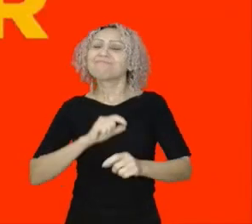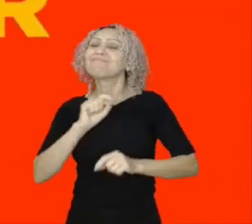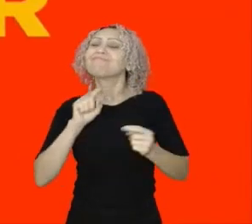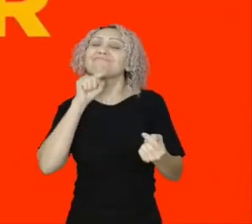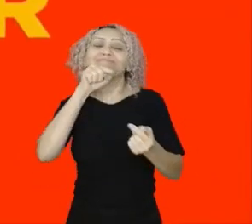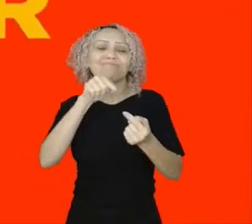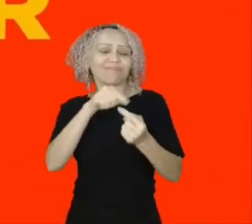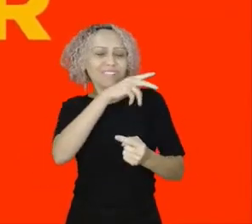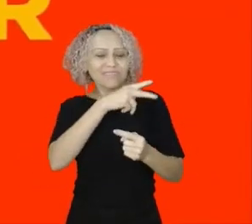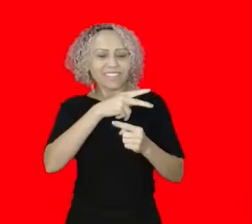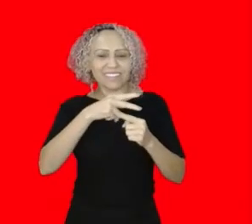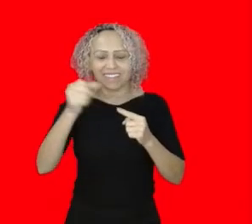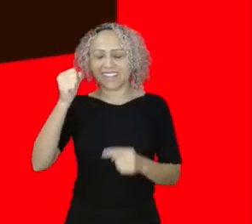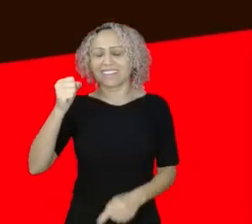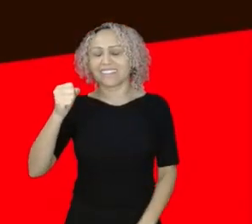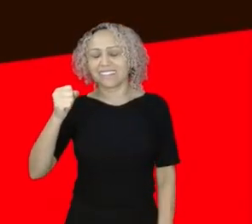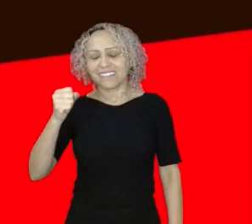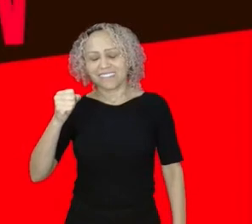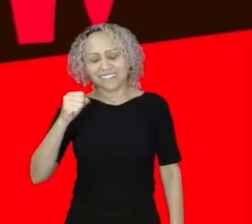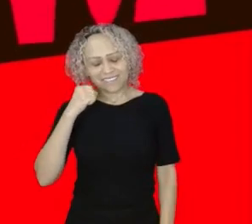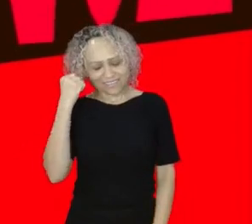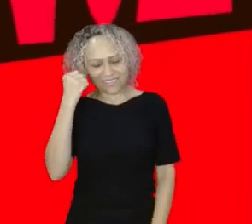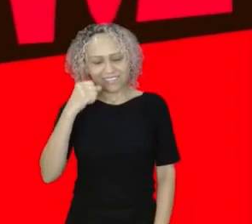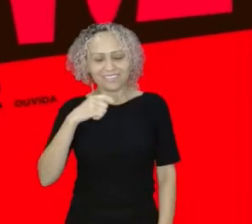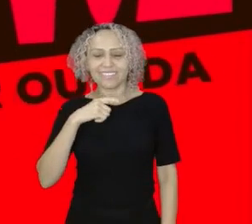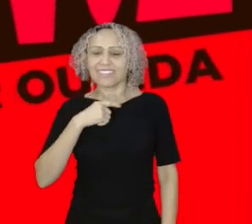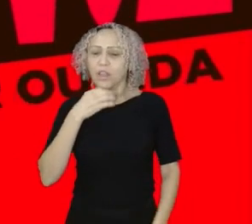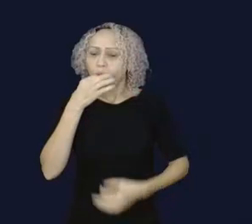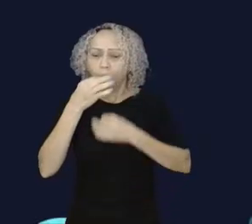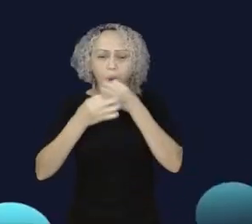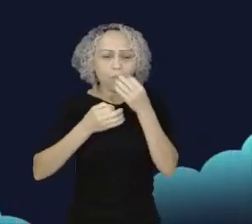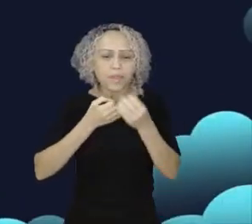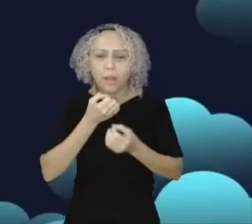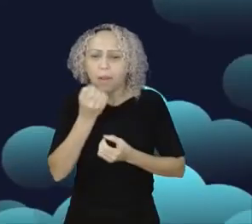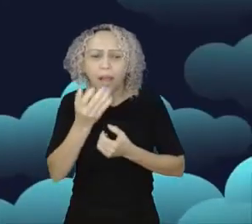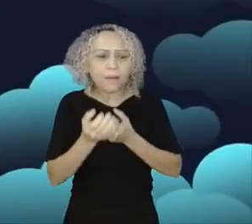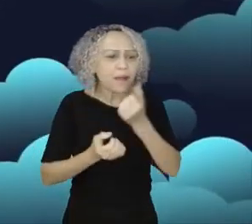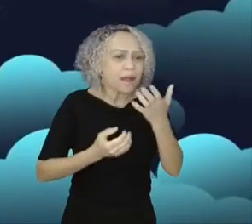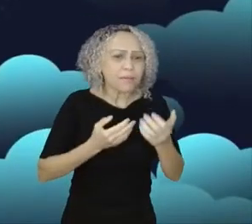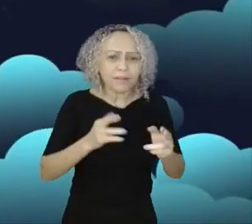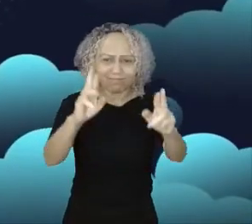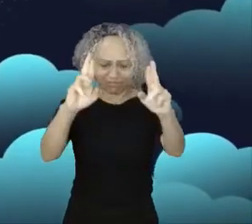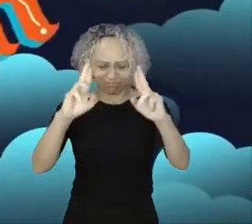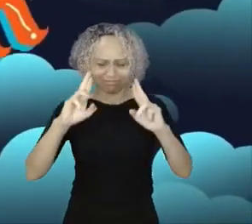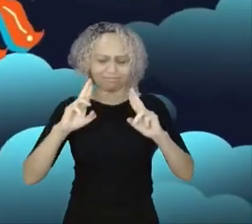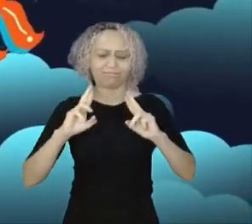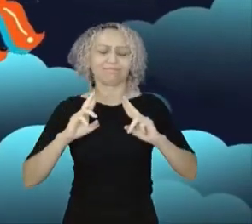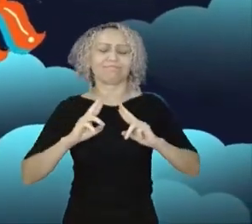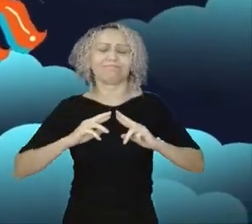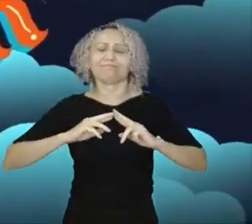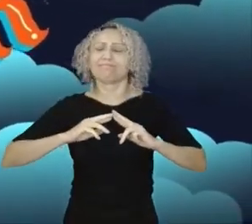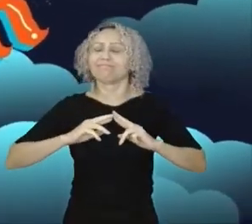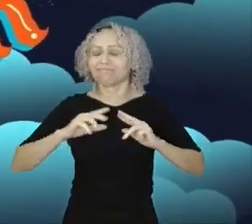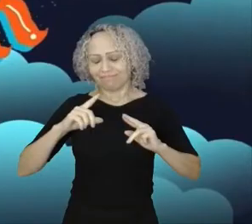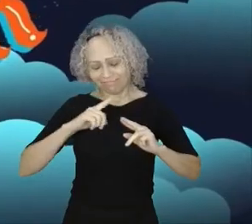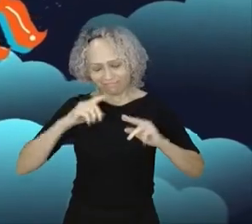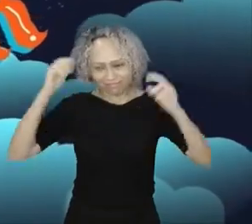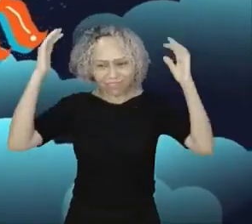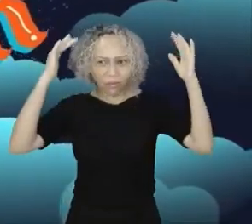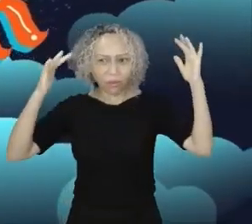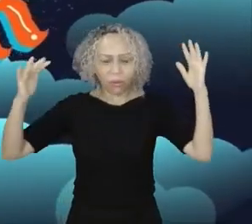batalhando pra vencer. Tenho voz pra ser ouvida, tenho sonhos pra